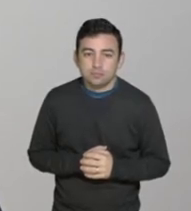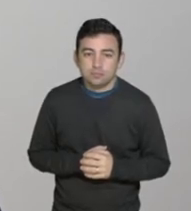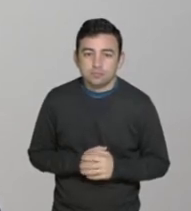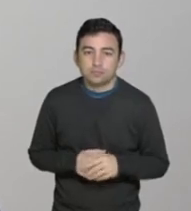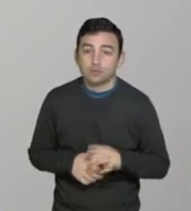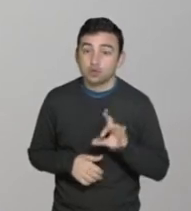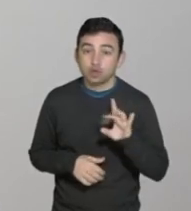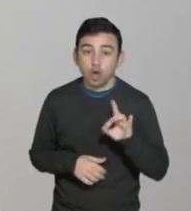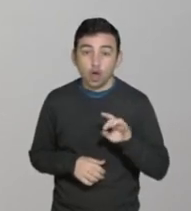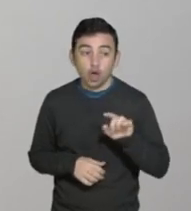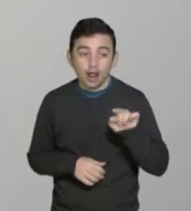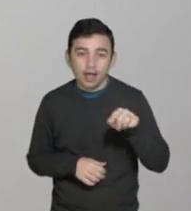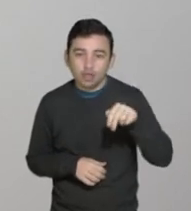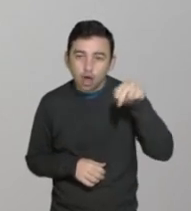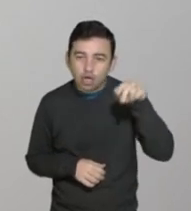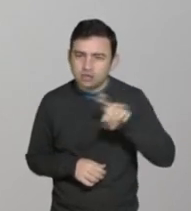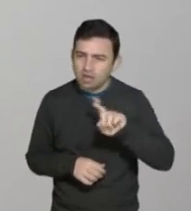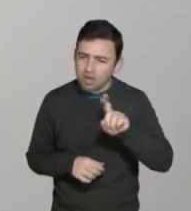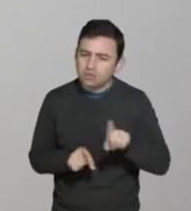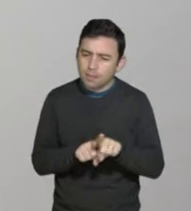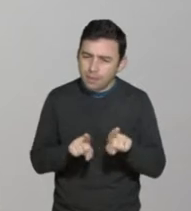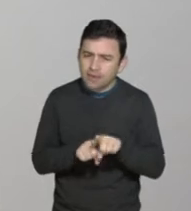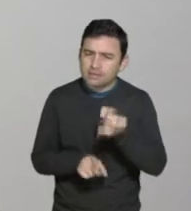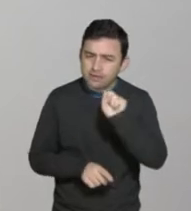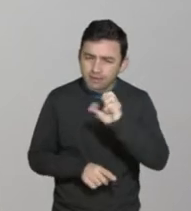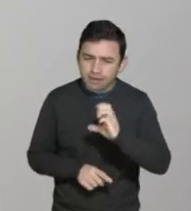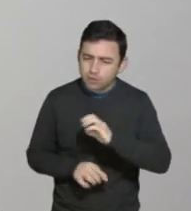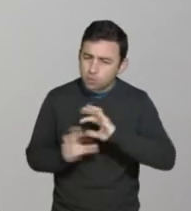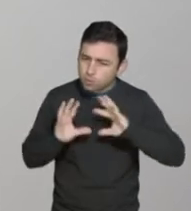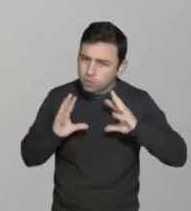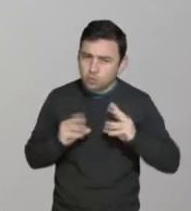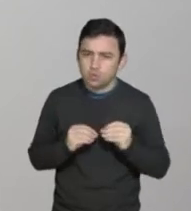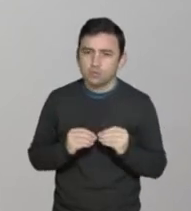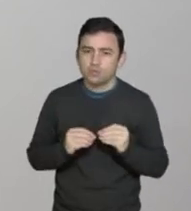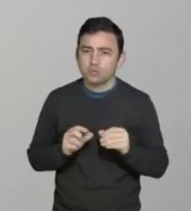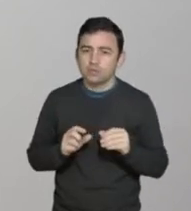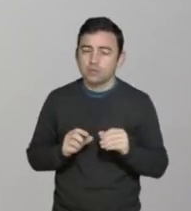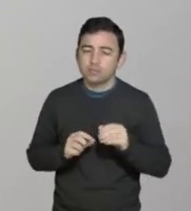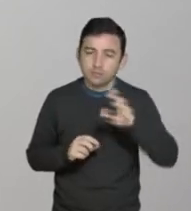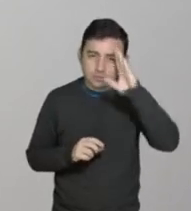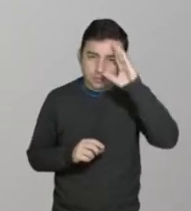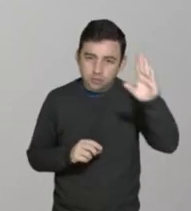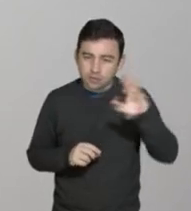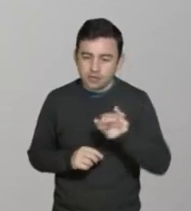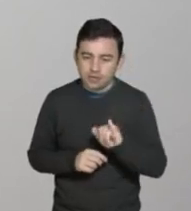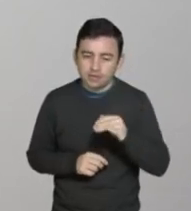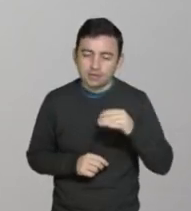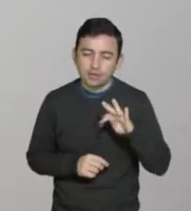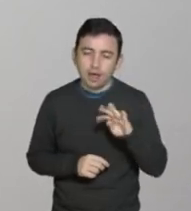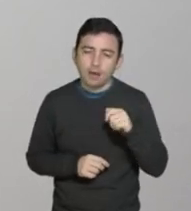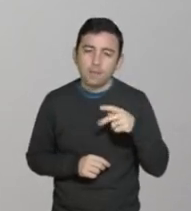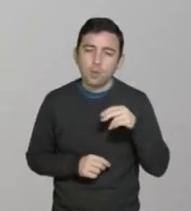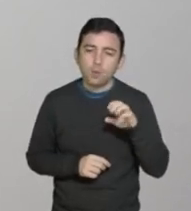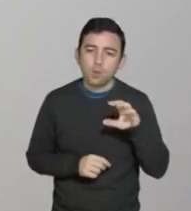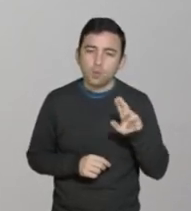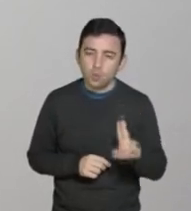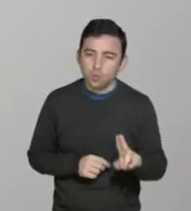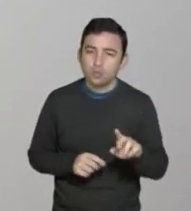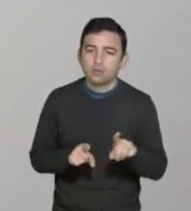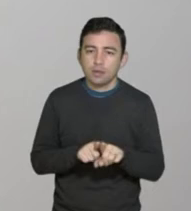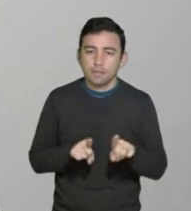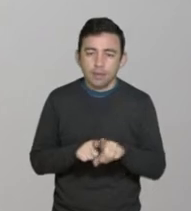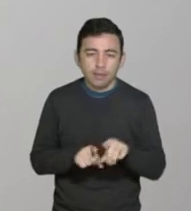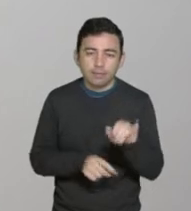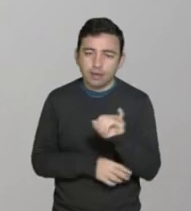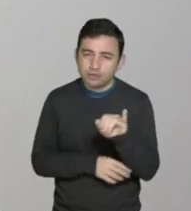o Planalto Norte, mas para Santa Catarina, e principalmente a região do Vale do Itapucu, do Vale do Itajaí, de tal